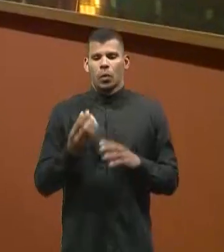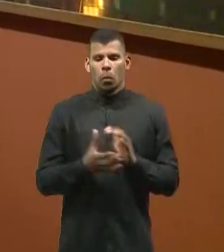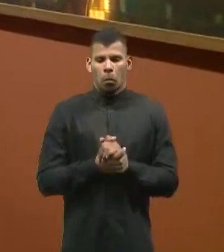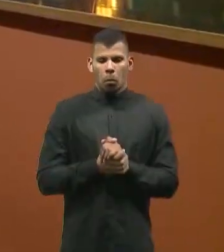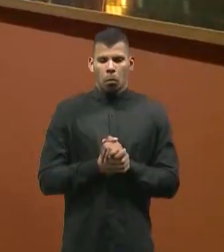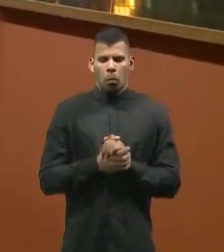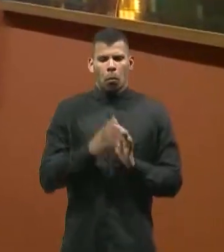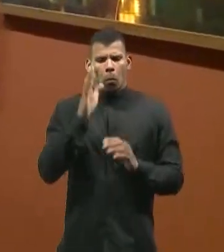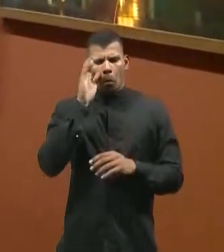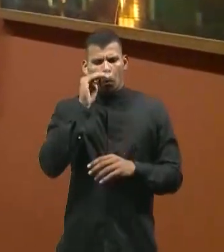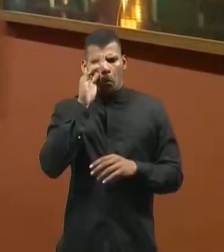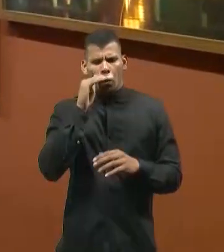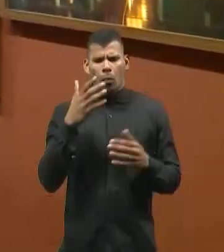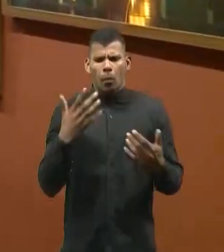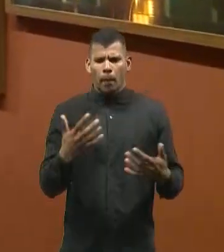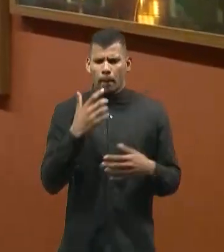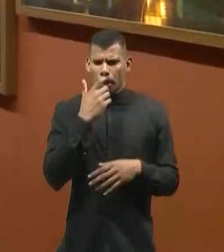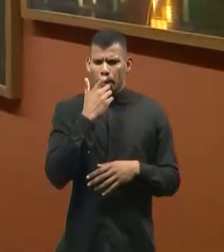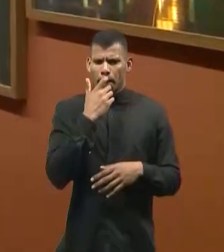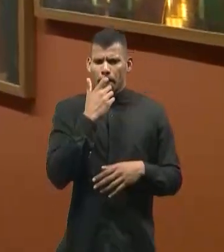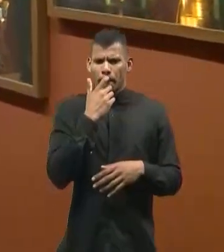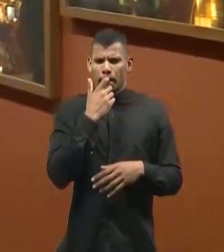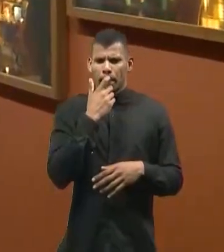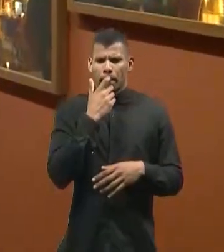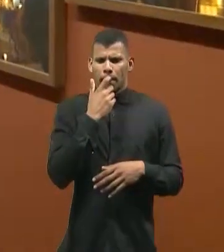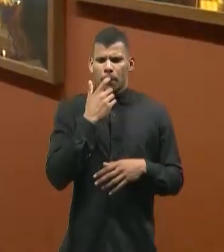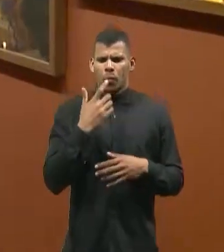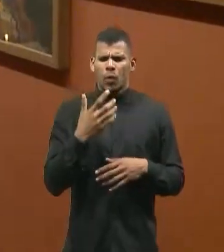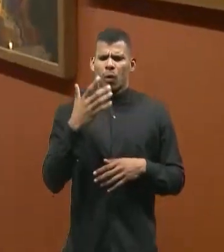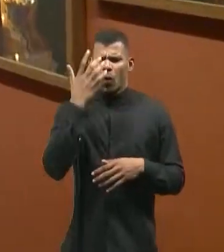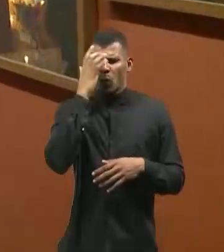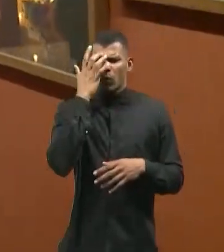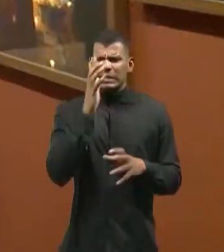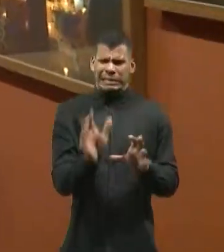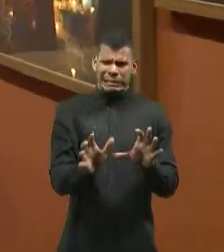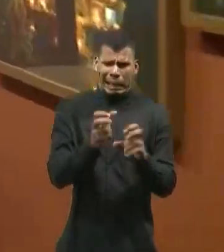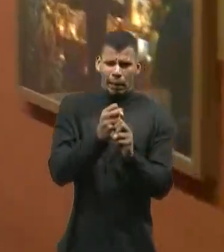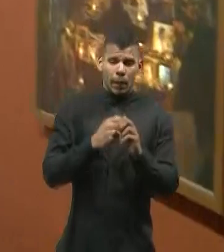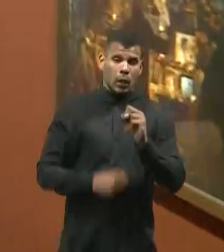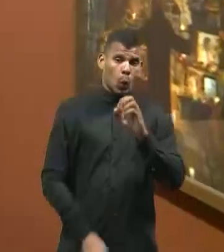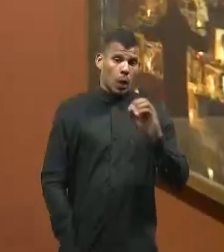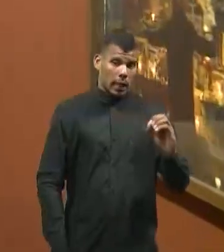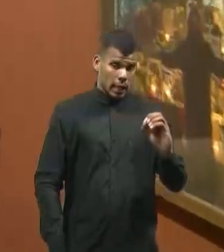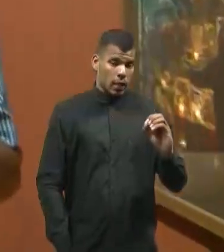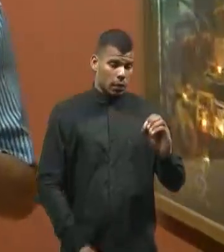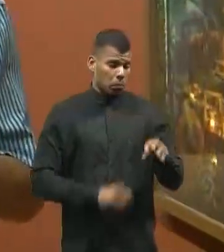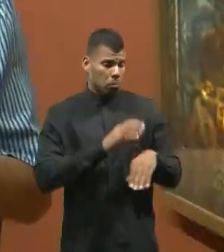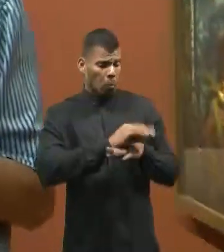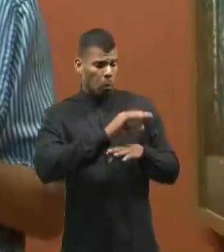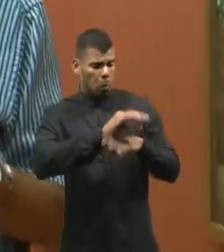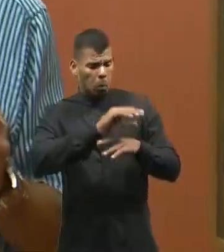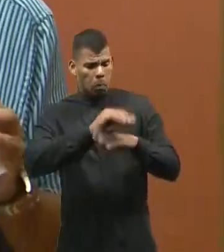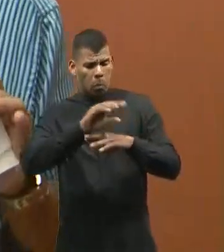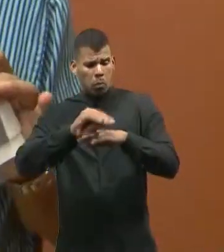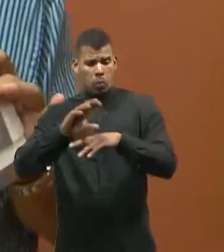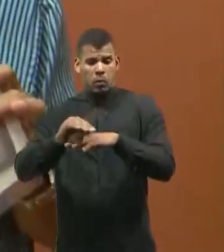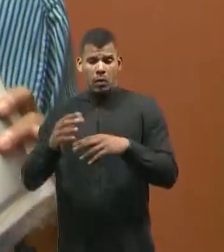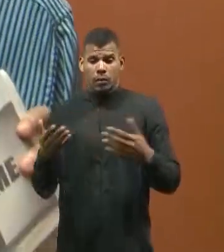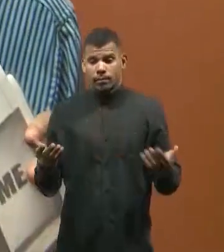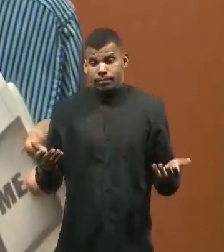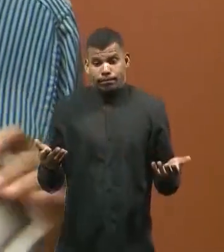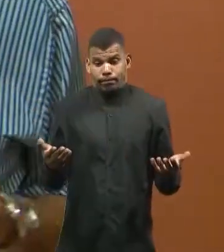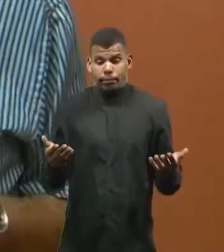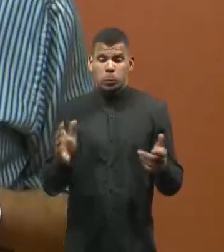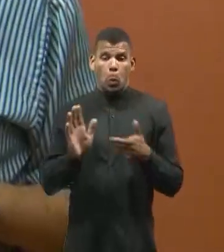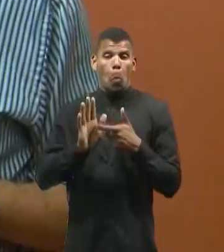interessante. Bom, a gente, logicamente, são cerca de 80 fotografias, como eu disse no começo. A gente não vai mostrar